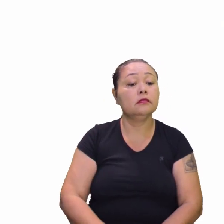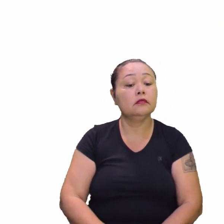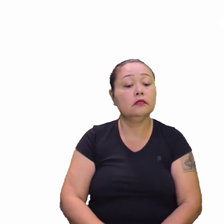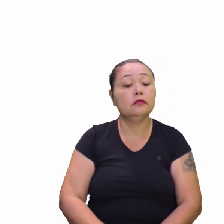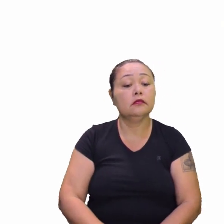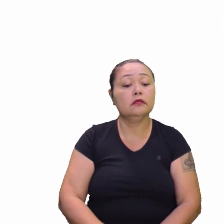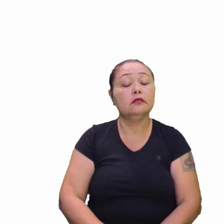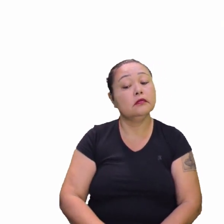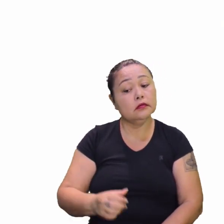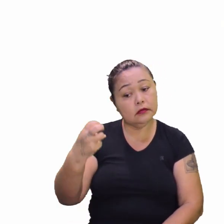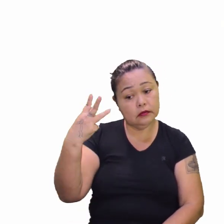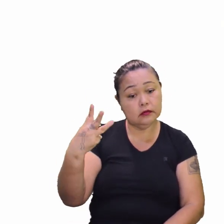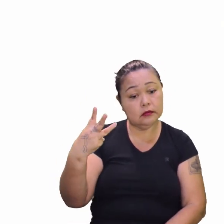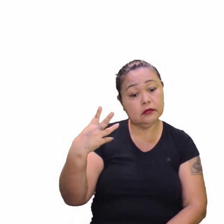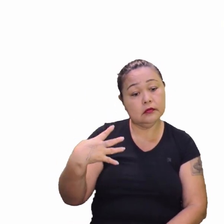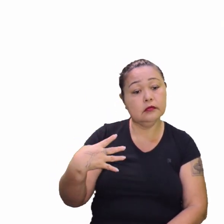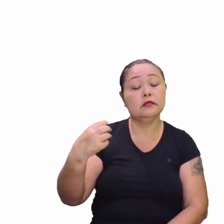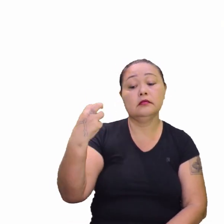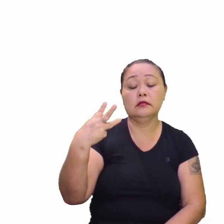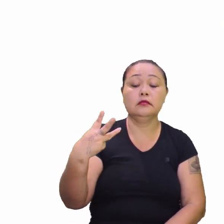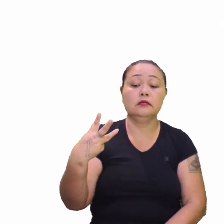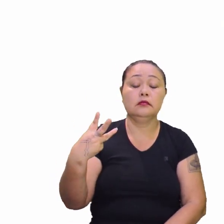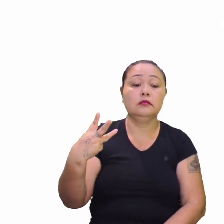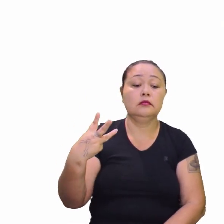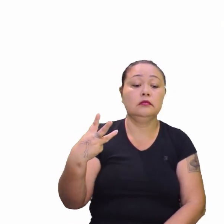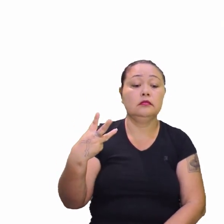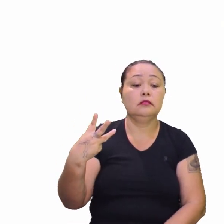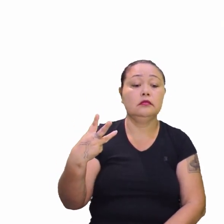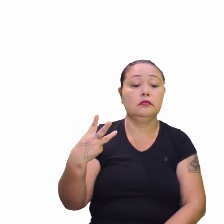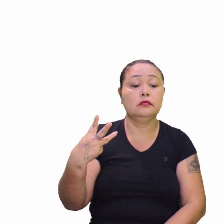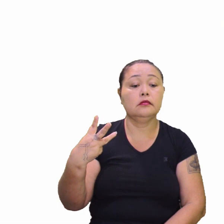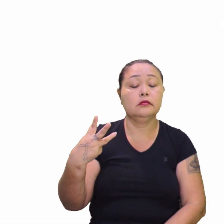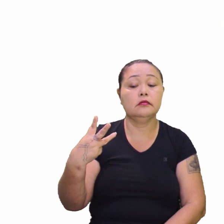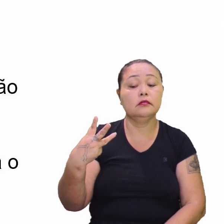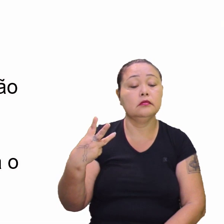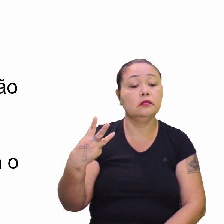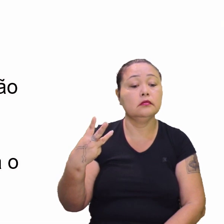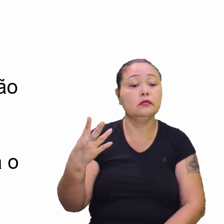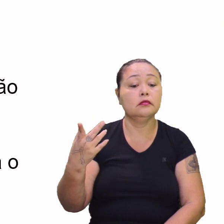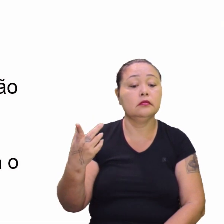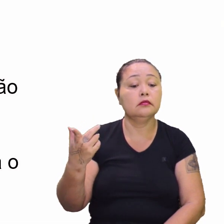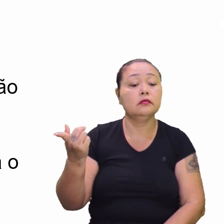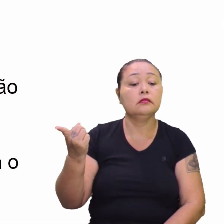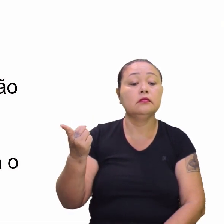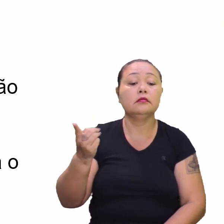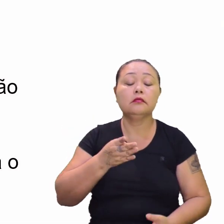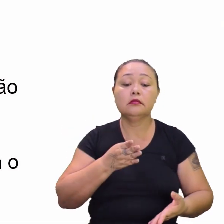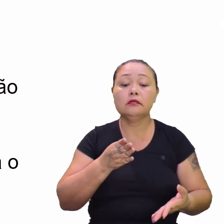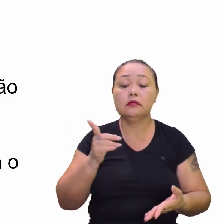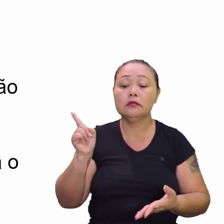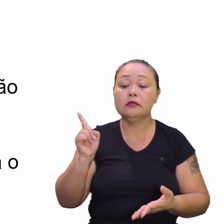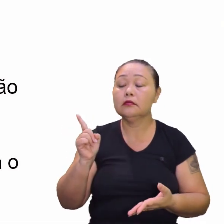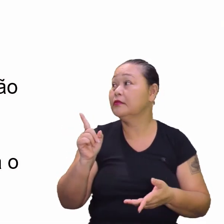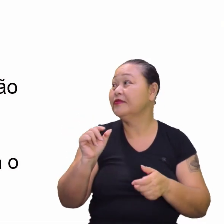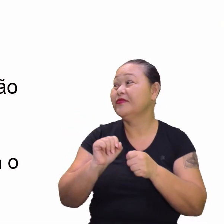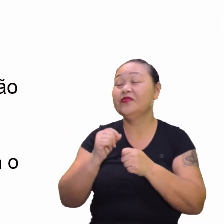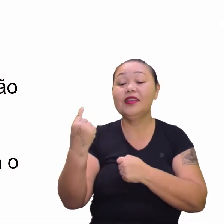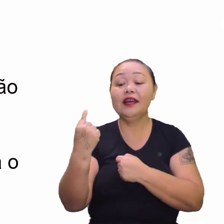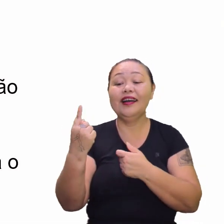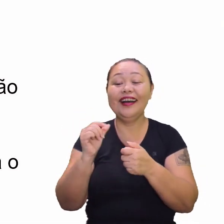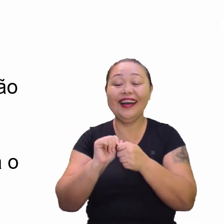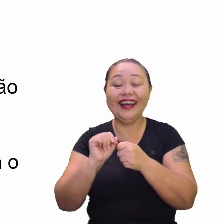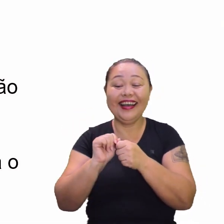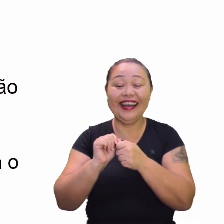Tem que ver um por um, porque 3 e 4. Vê a 3 e 4, vê a 3. Vamos Quem pra está falando a 3? 3? E, Rogério, a gente tem que falar um de cada